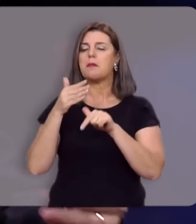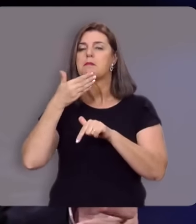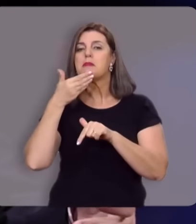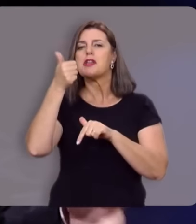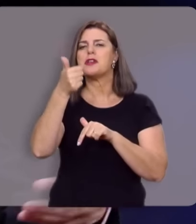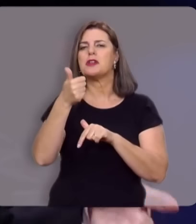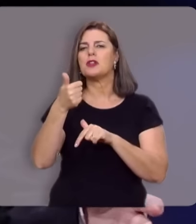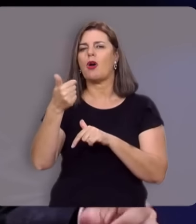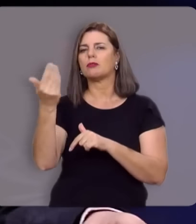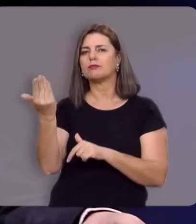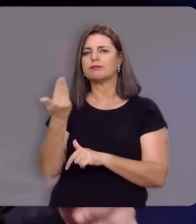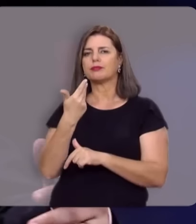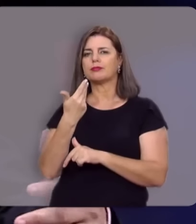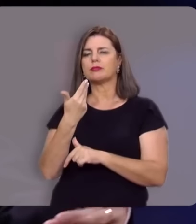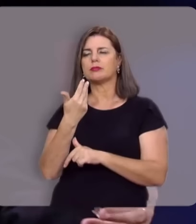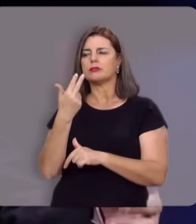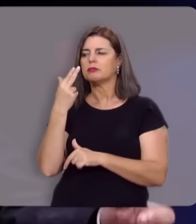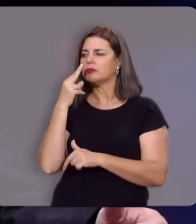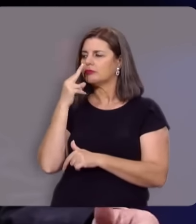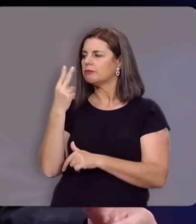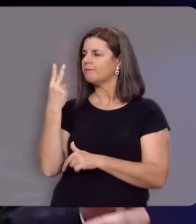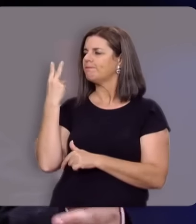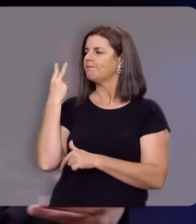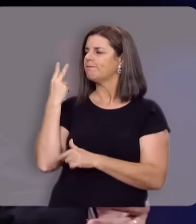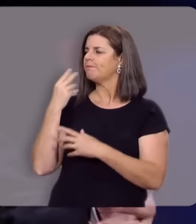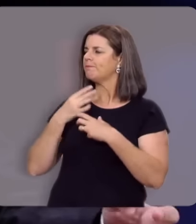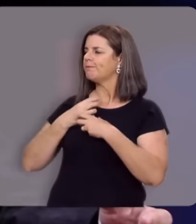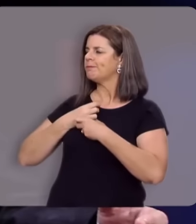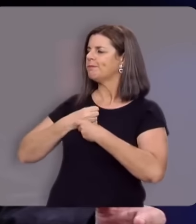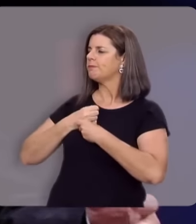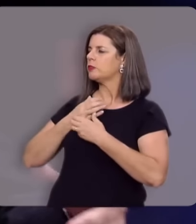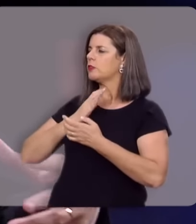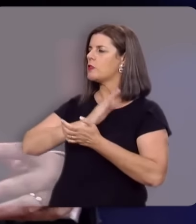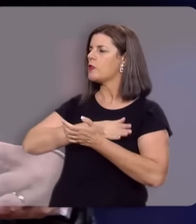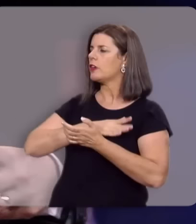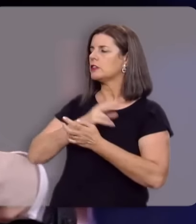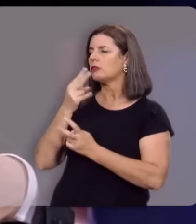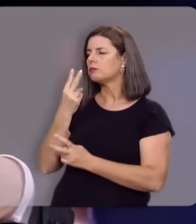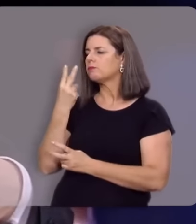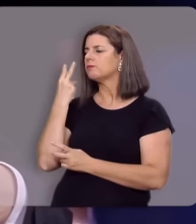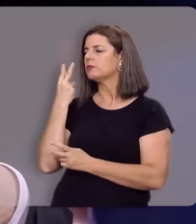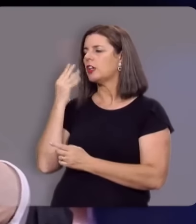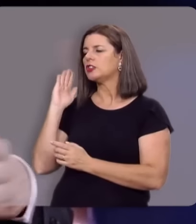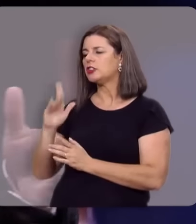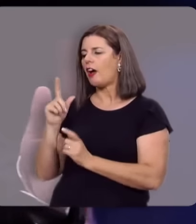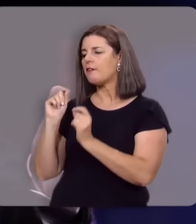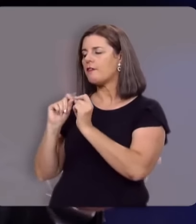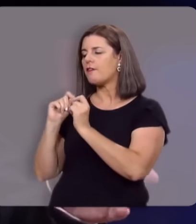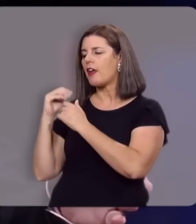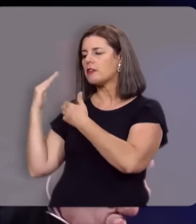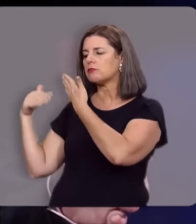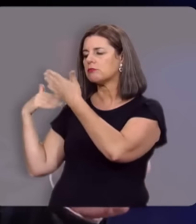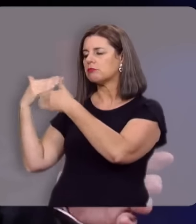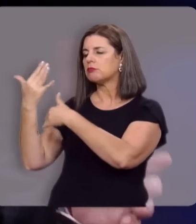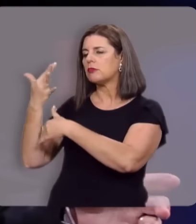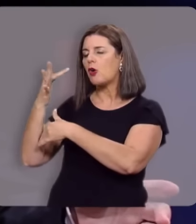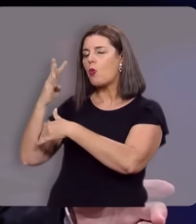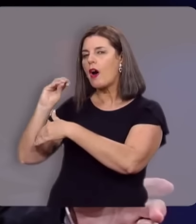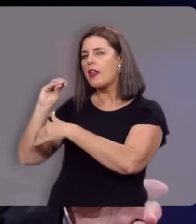trabalho melhor do que o dele. Ele olha para trás com angústia no coração, olhando para tudo aquilo que ele tinha feito ao longo